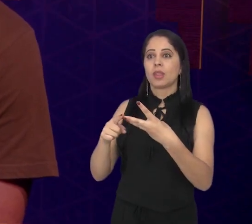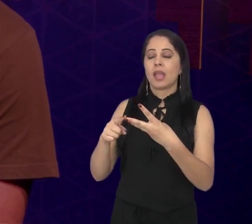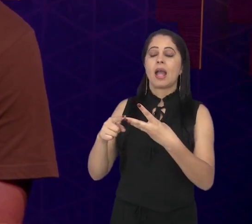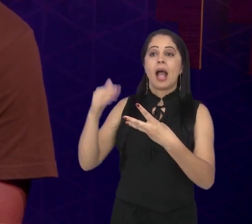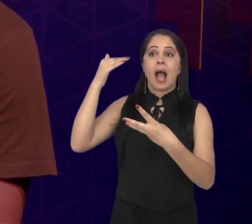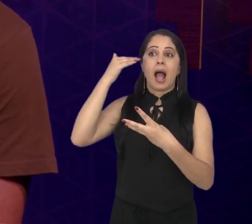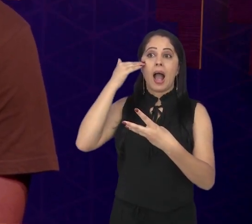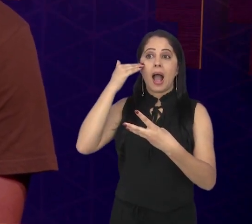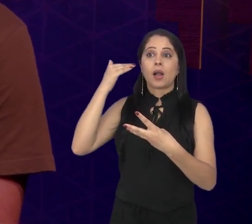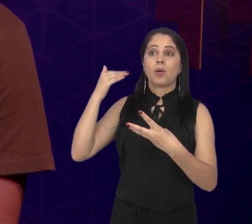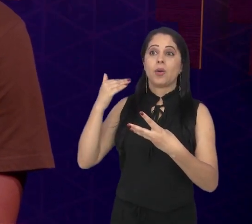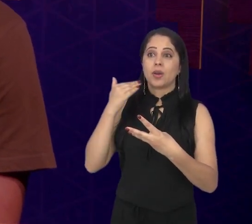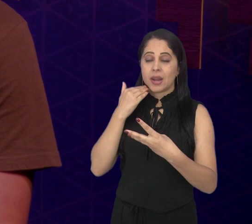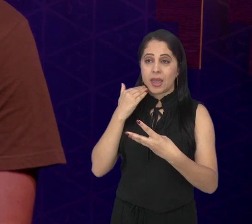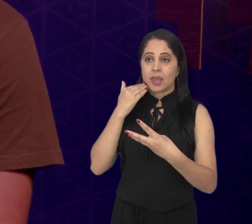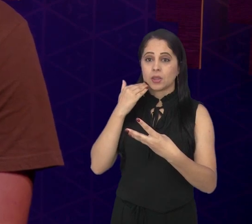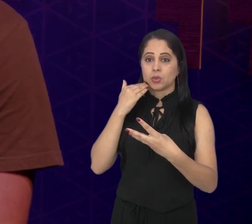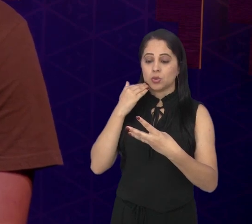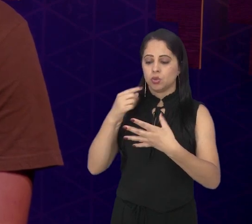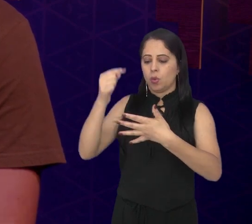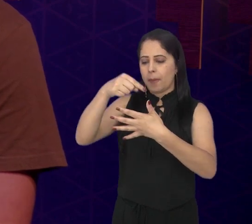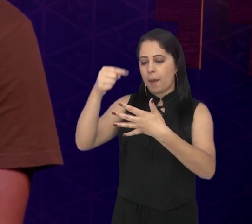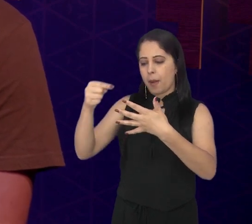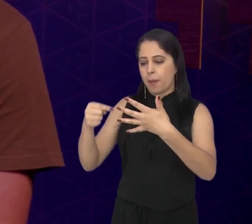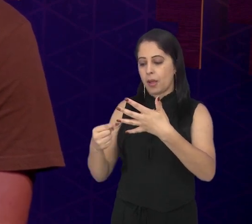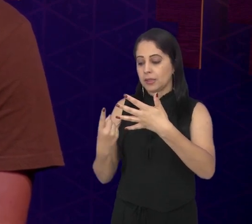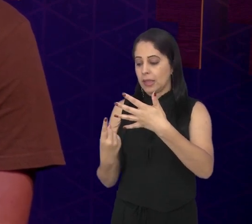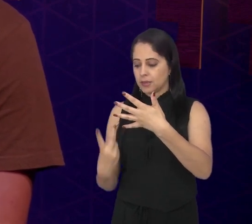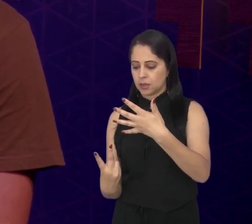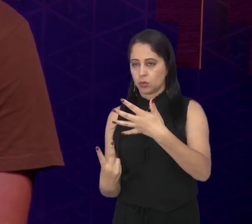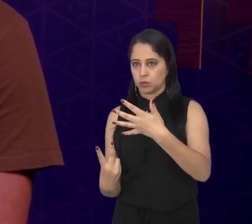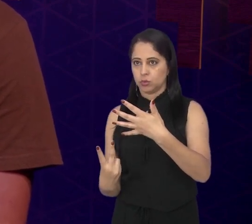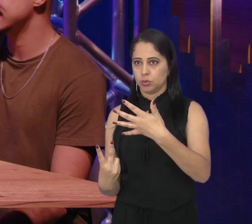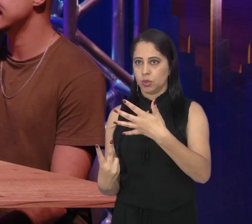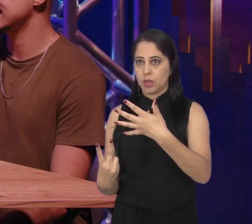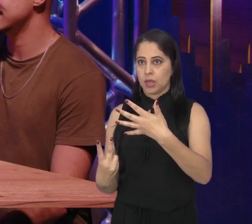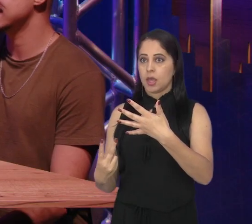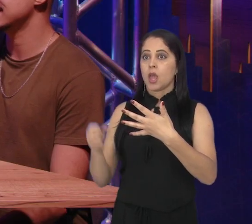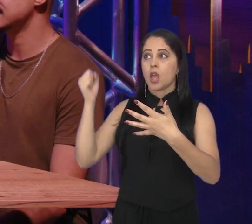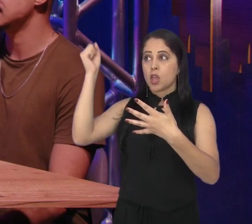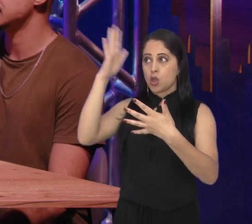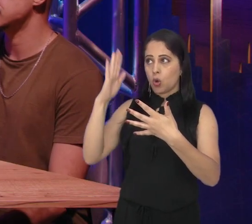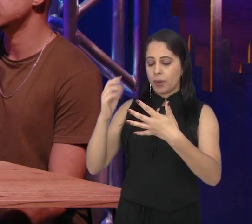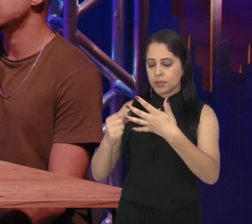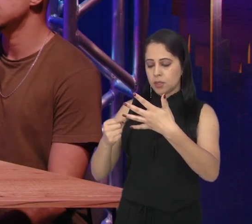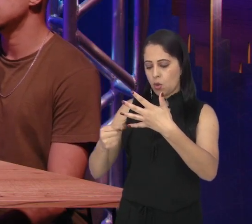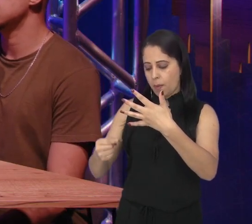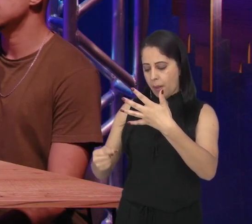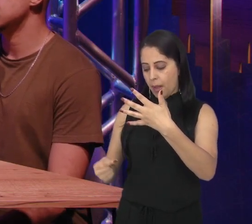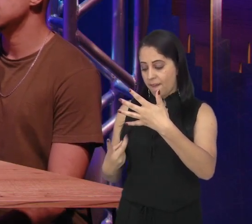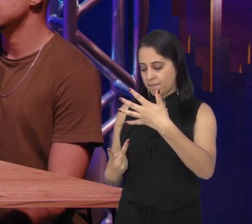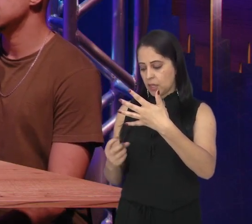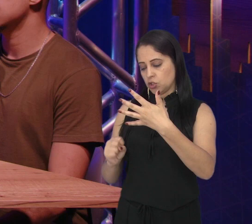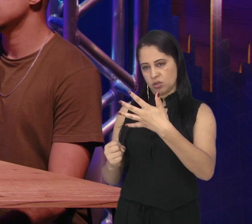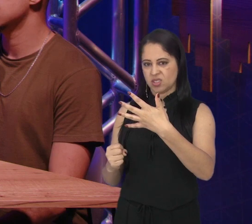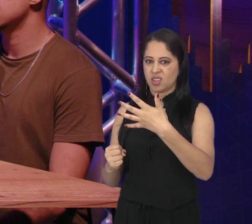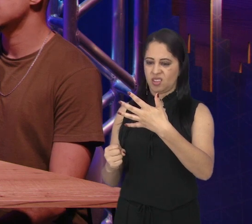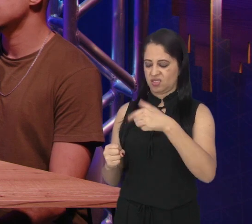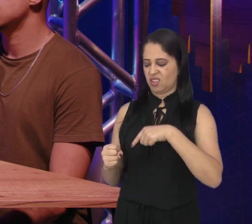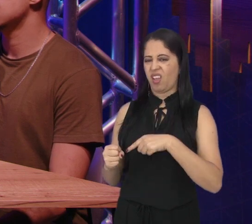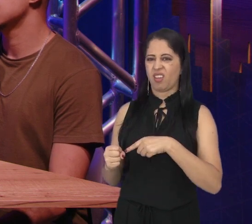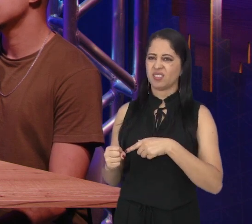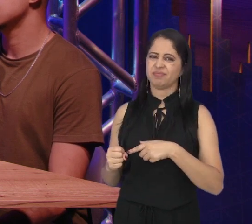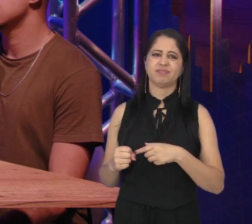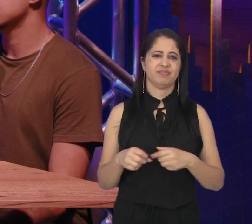12º lugar e o Brasil tá lá em 28º lugar. Só pra gente entender. Tipo assim, 28º não é um lugar assim